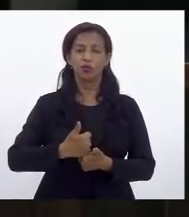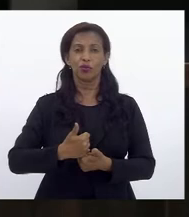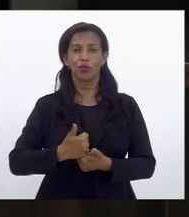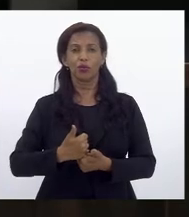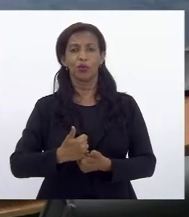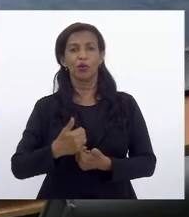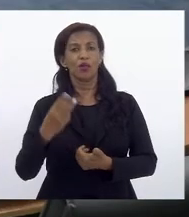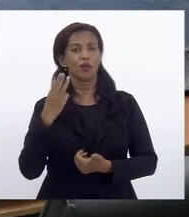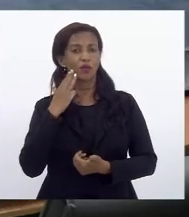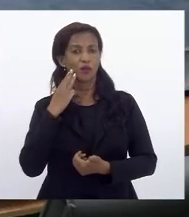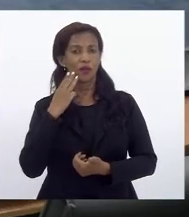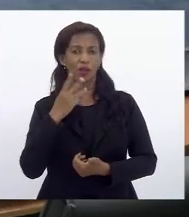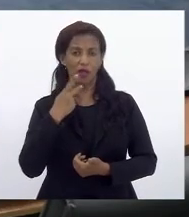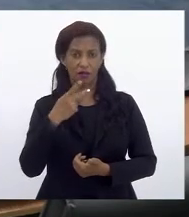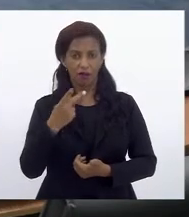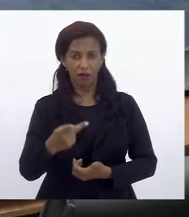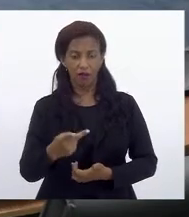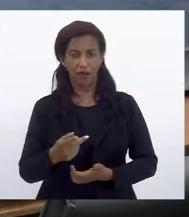ser, deputada Célia Jordão?